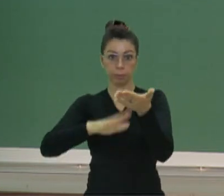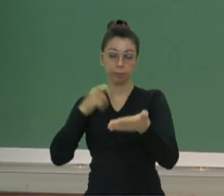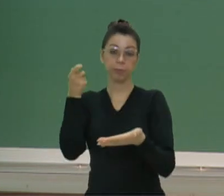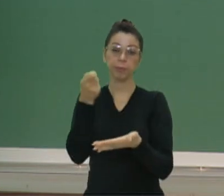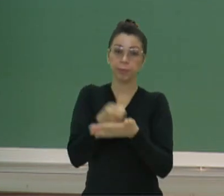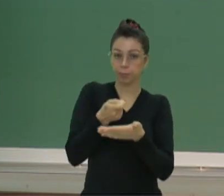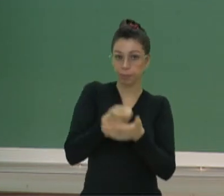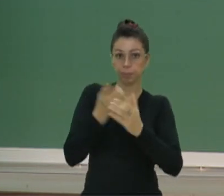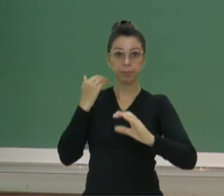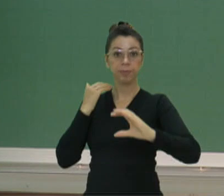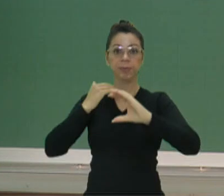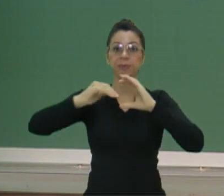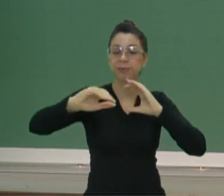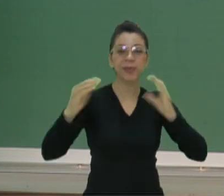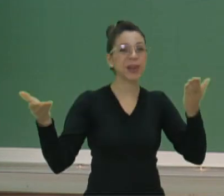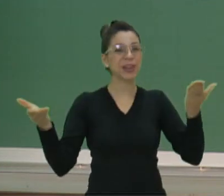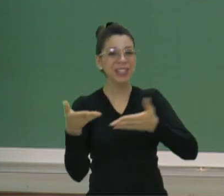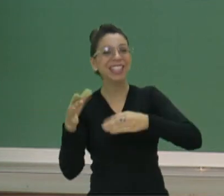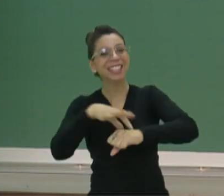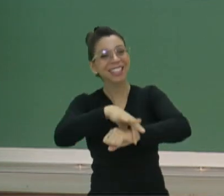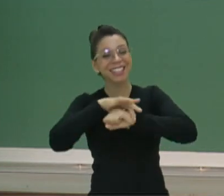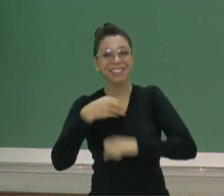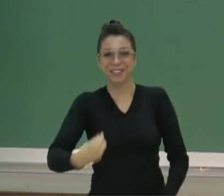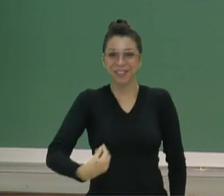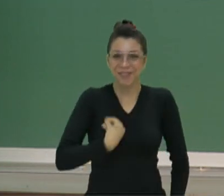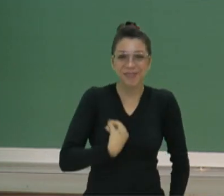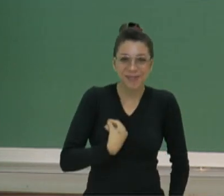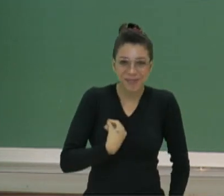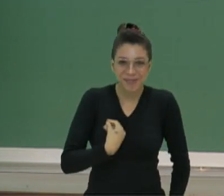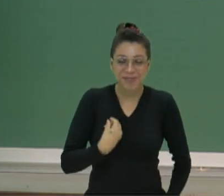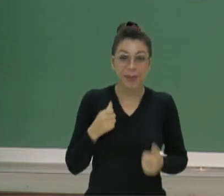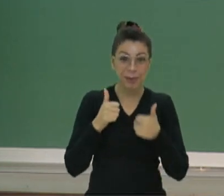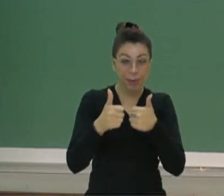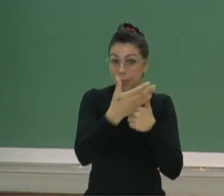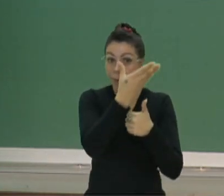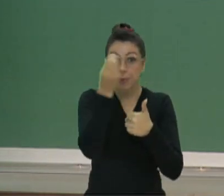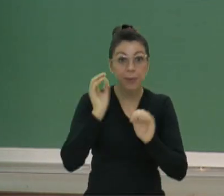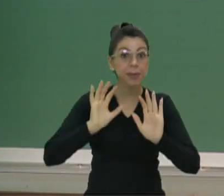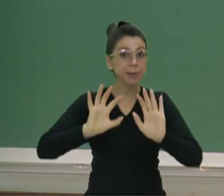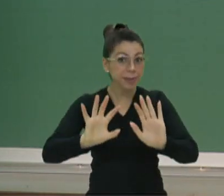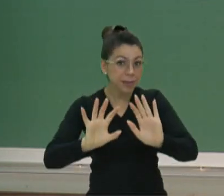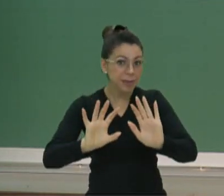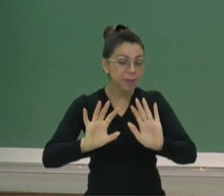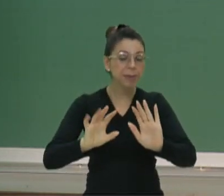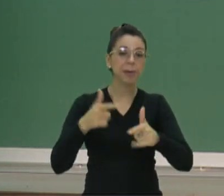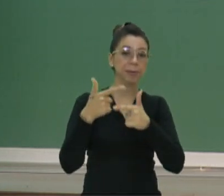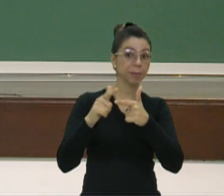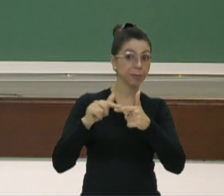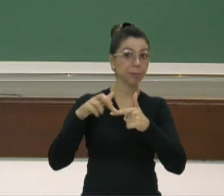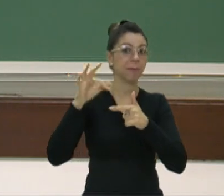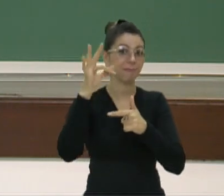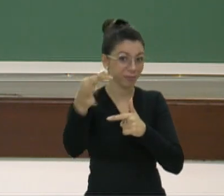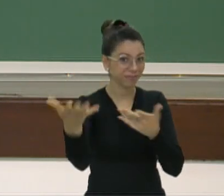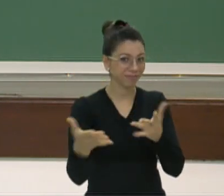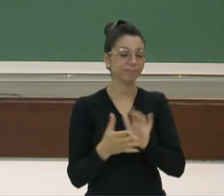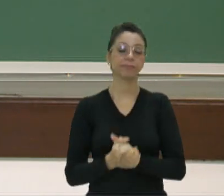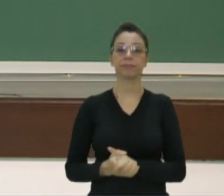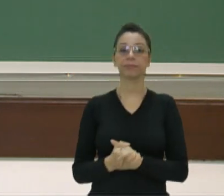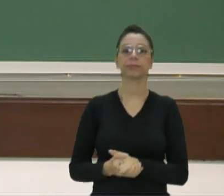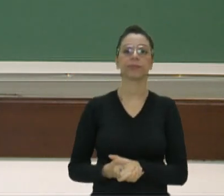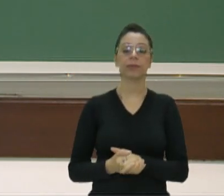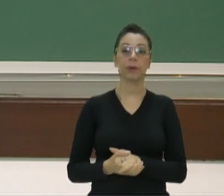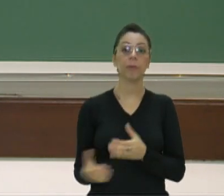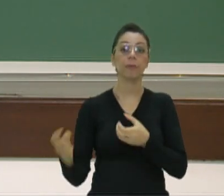faça e envie, e agora sim a sua presença foi garantida. Não esqueça disso para você não ter probleminhas. Vamos